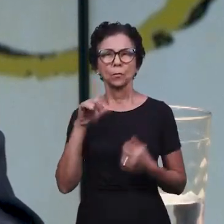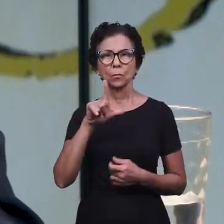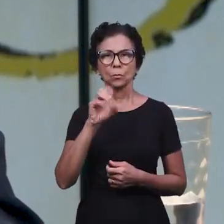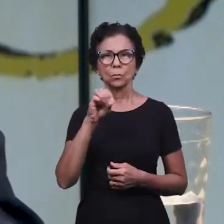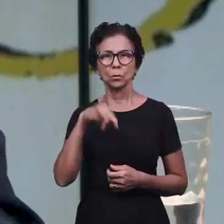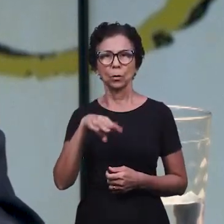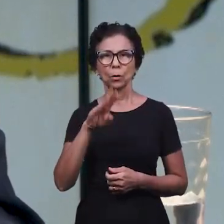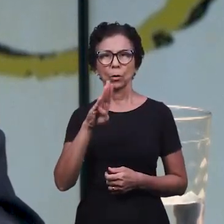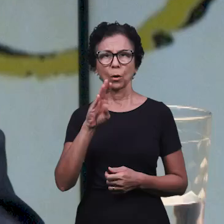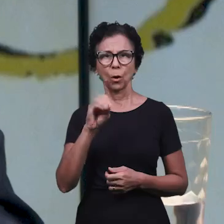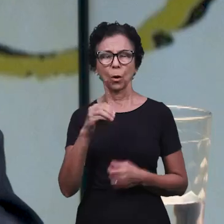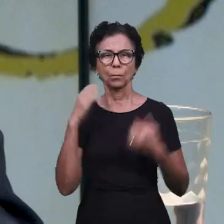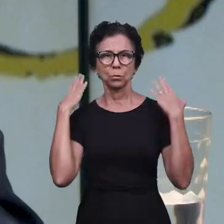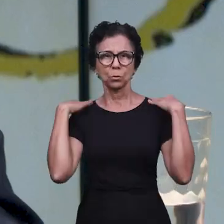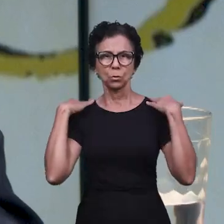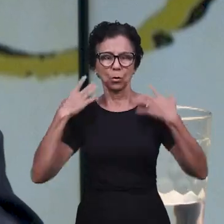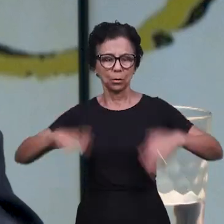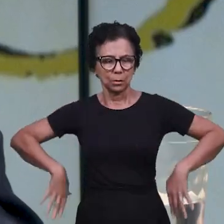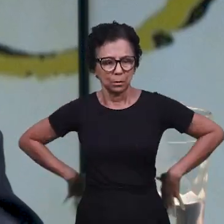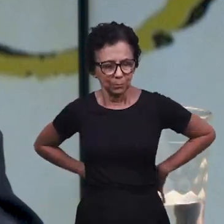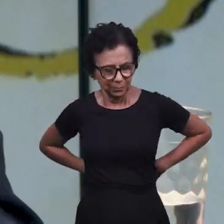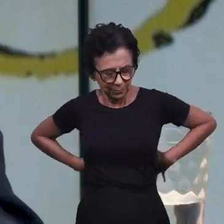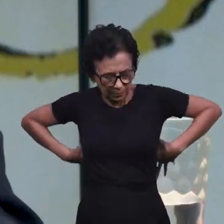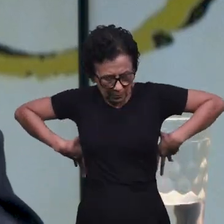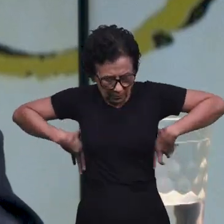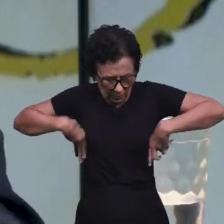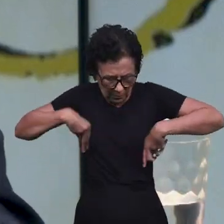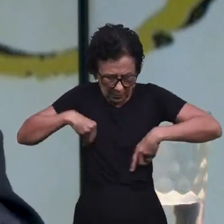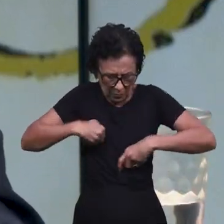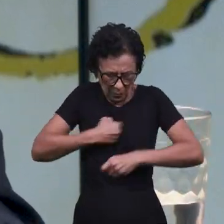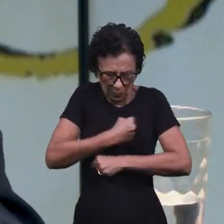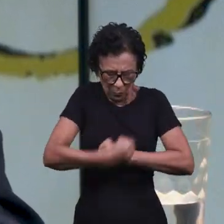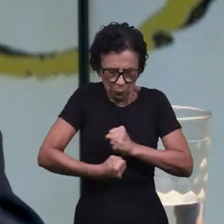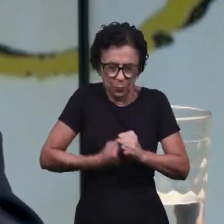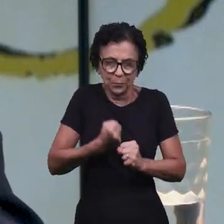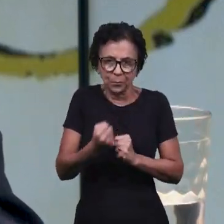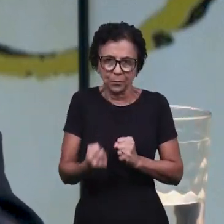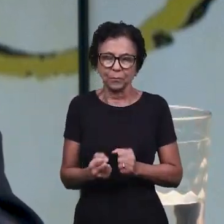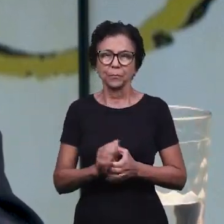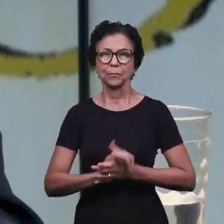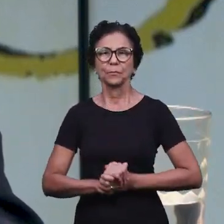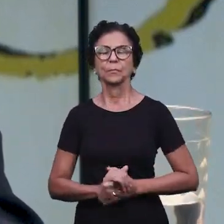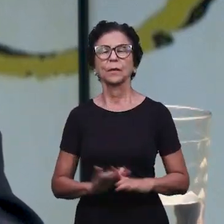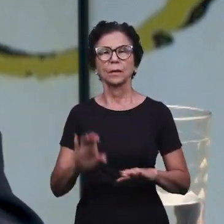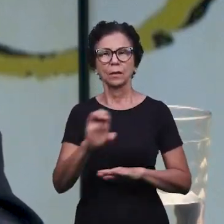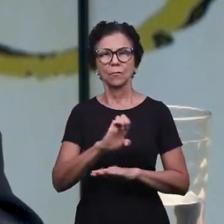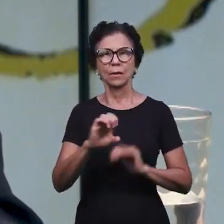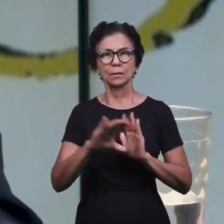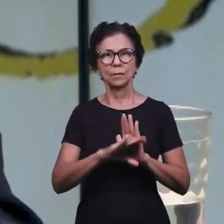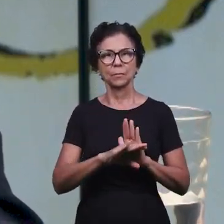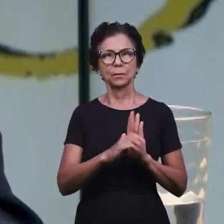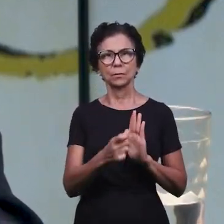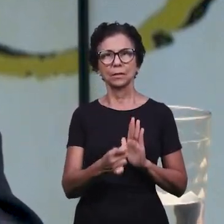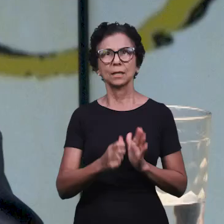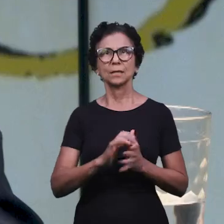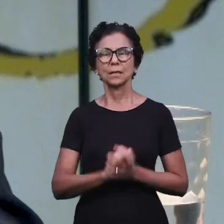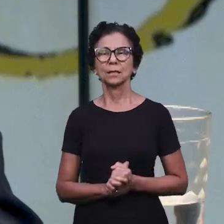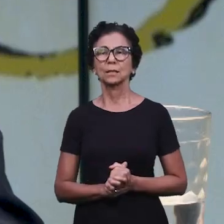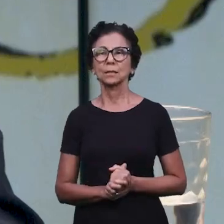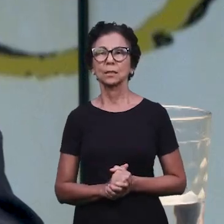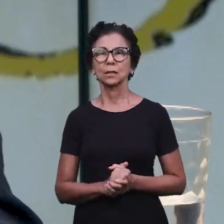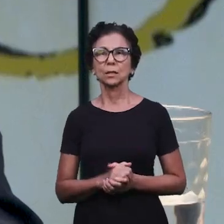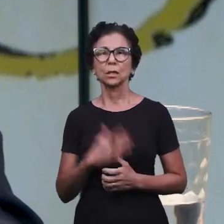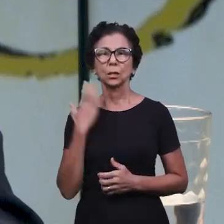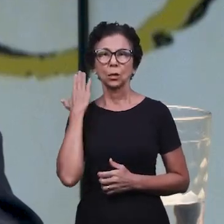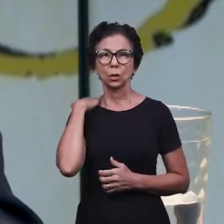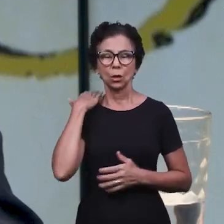capítulo 6, dizendo que os nossos lombos devem estar cingidos com a palavra da verdade. Por que a verdade? A verdade